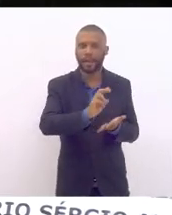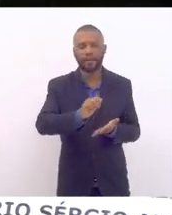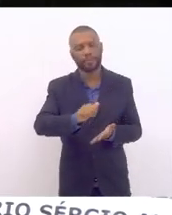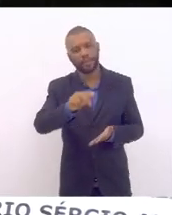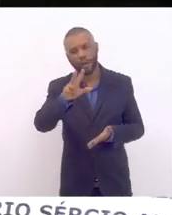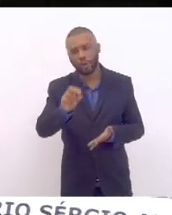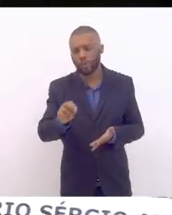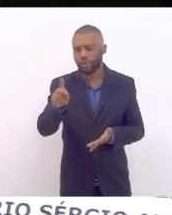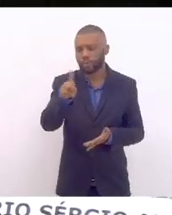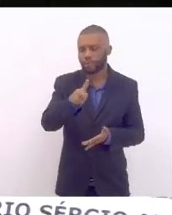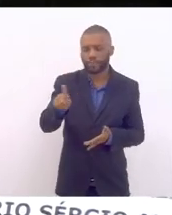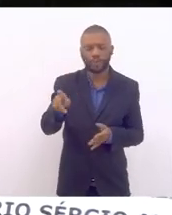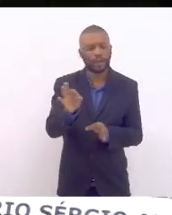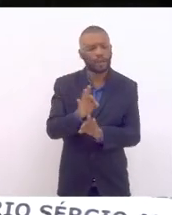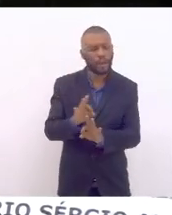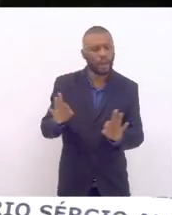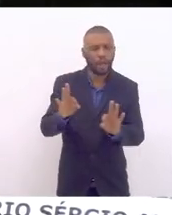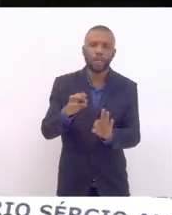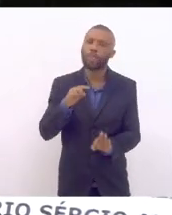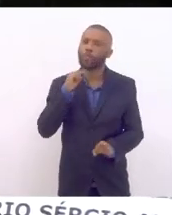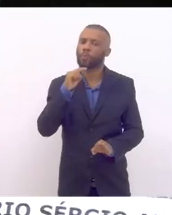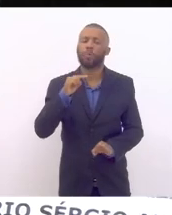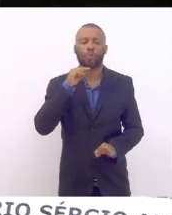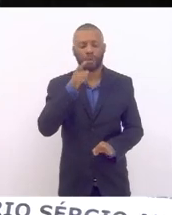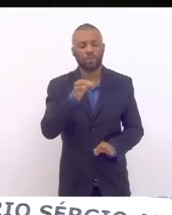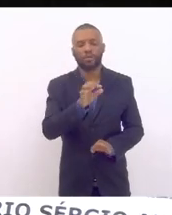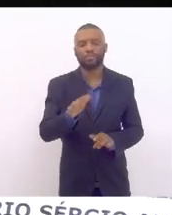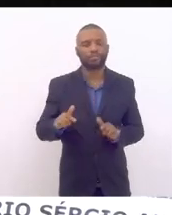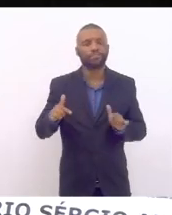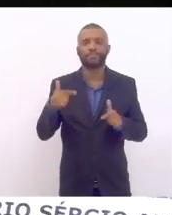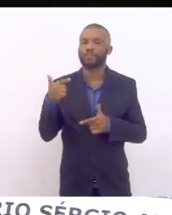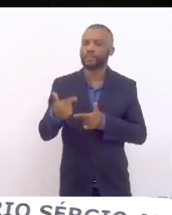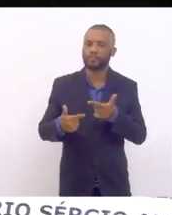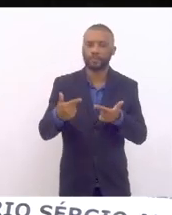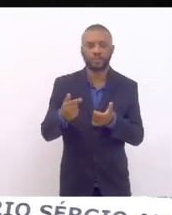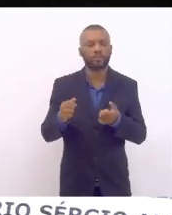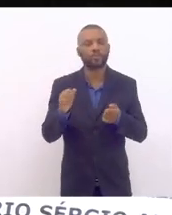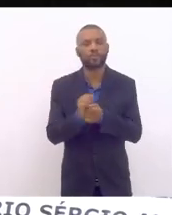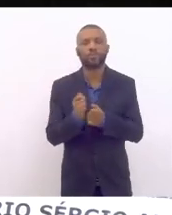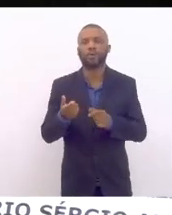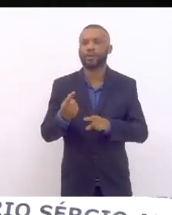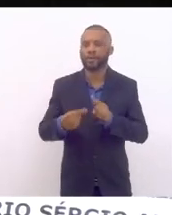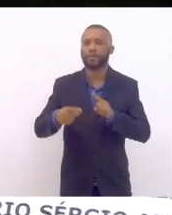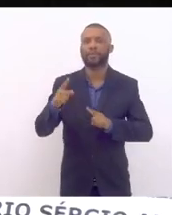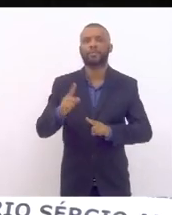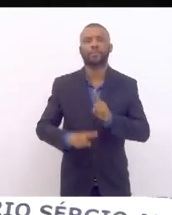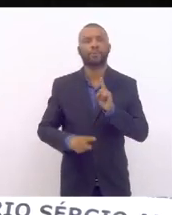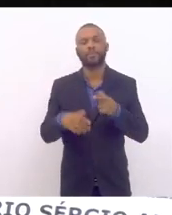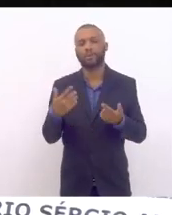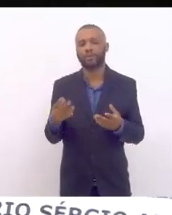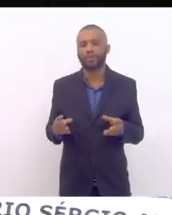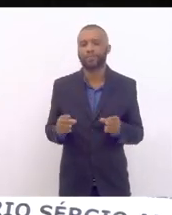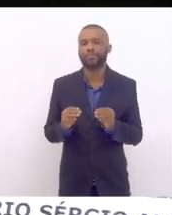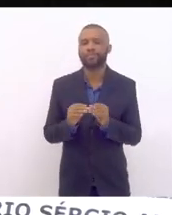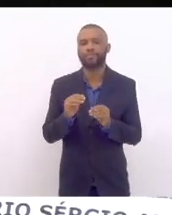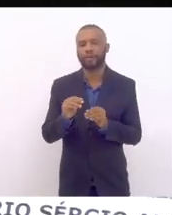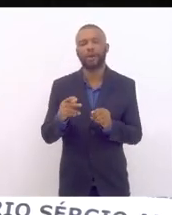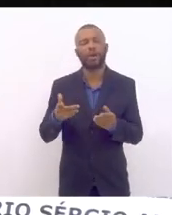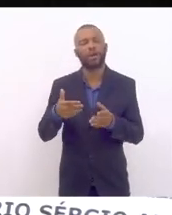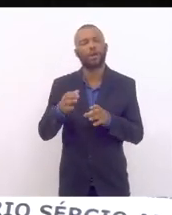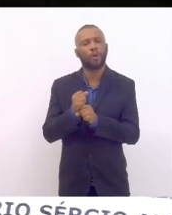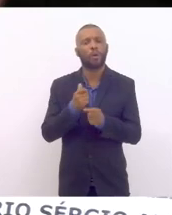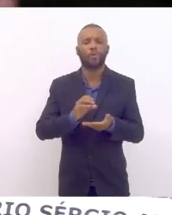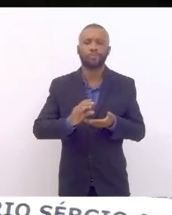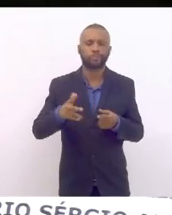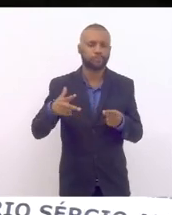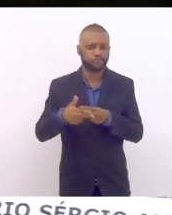os nossos professores nós não vamos conseguir fazer e trabalhar com esse desenvolvimento e aí eu coloco a que o corte